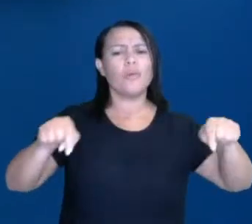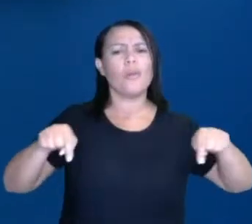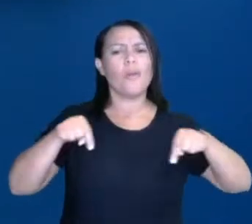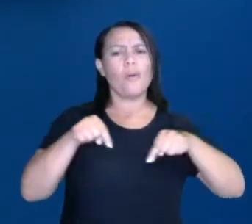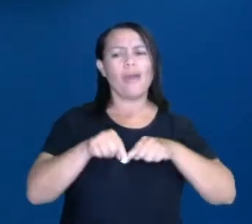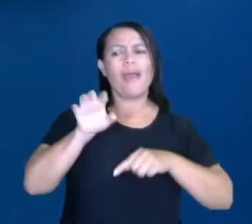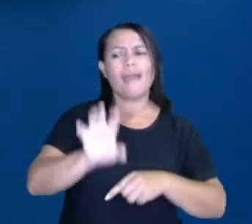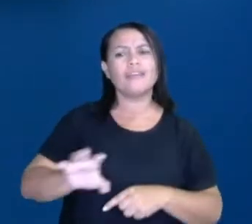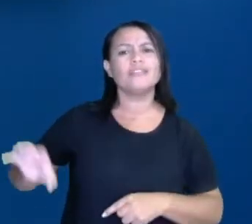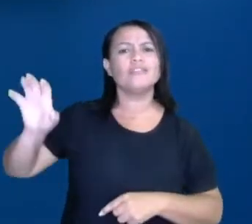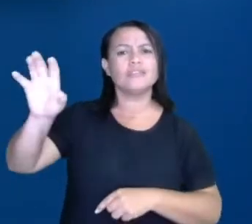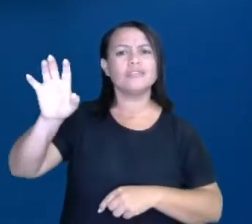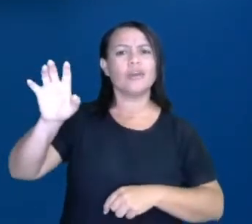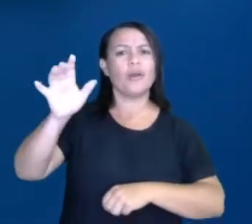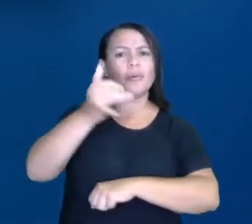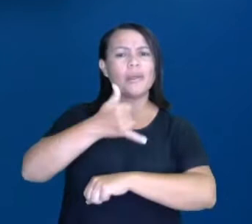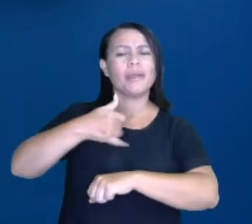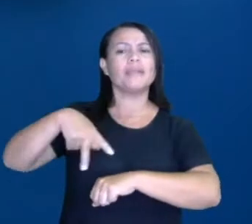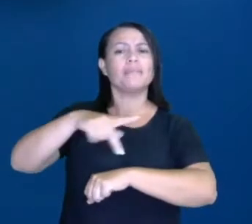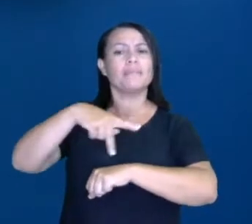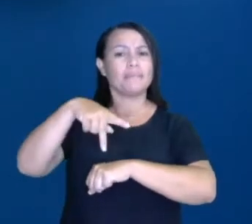região, território e paisagem.